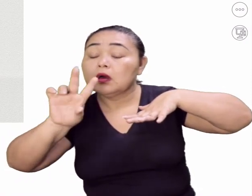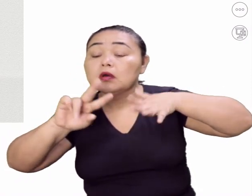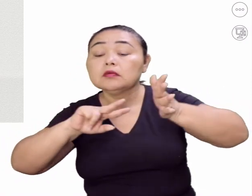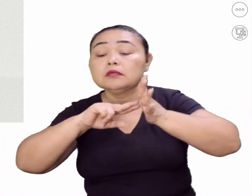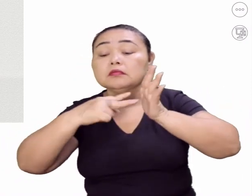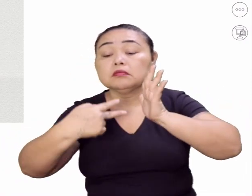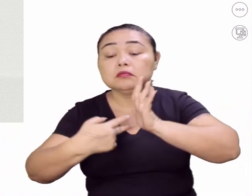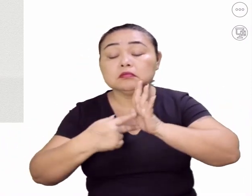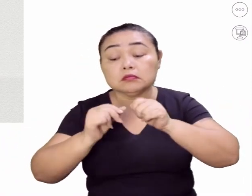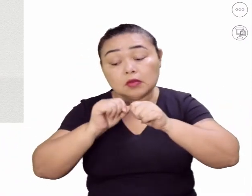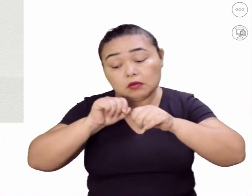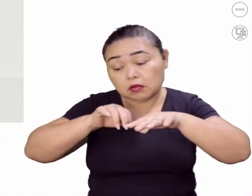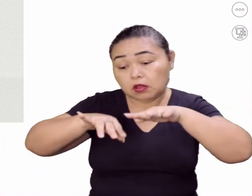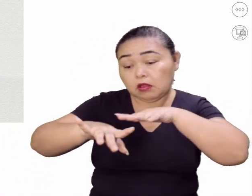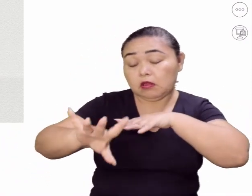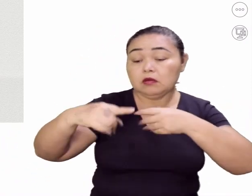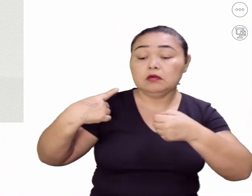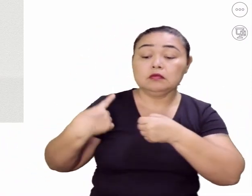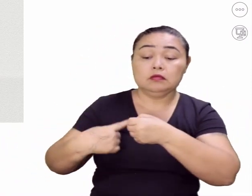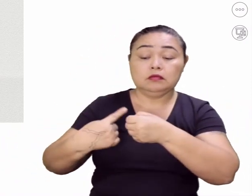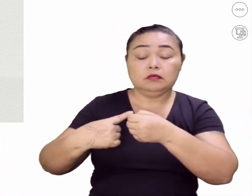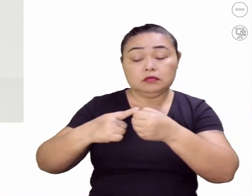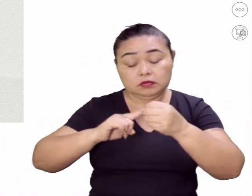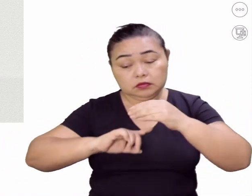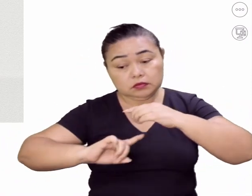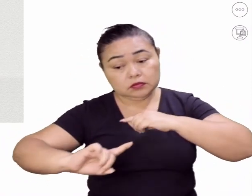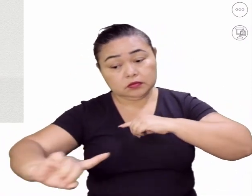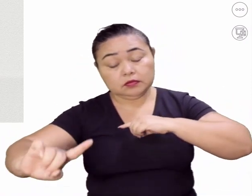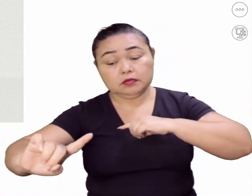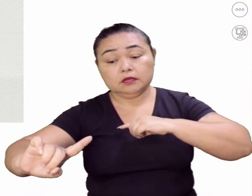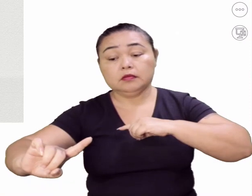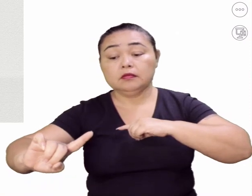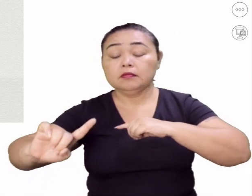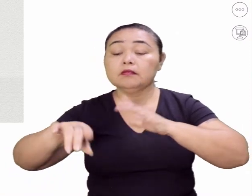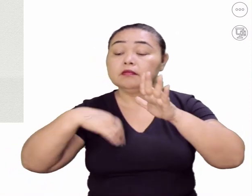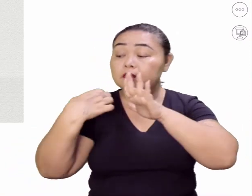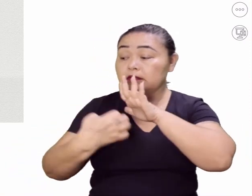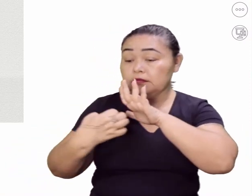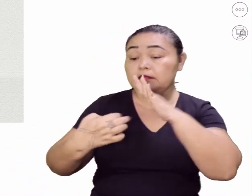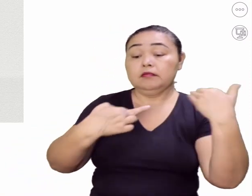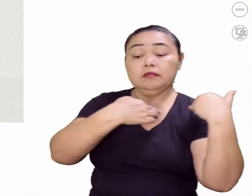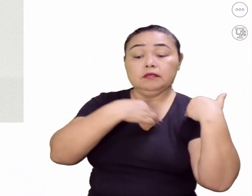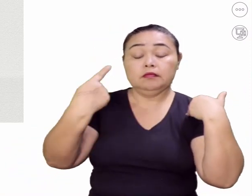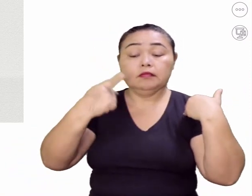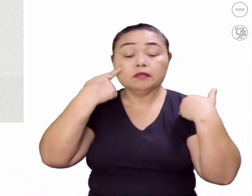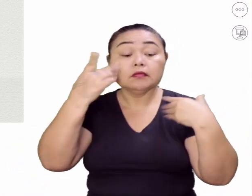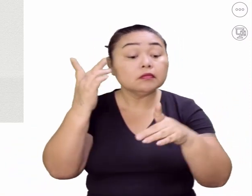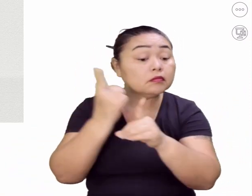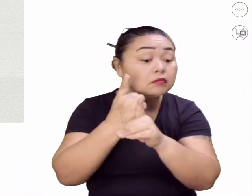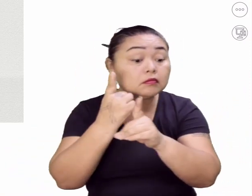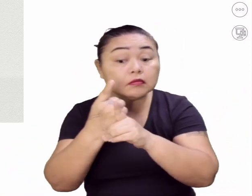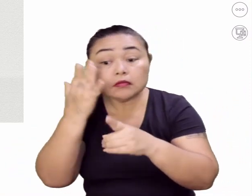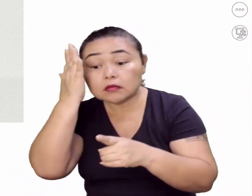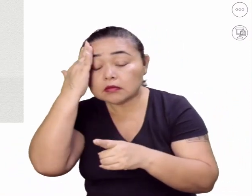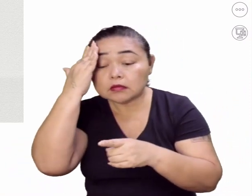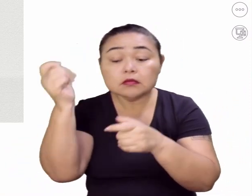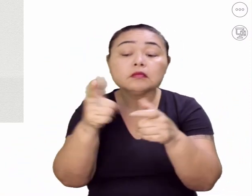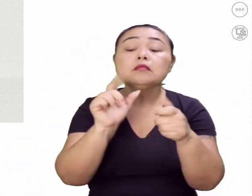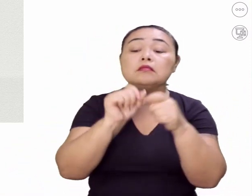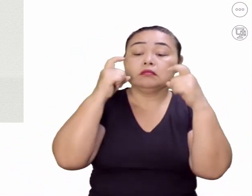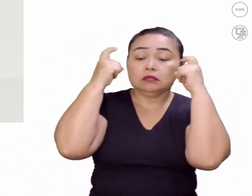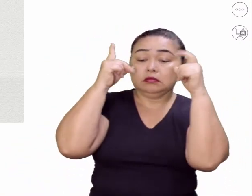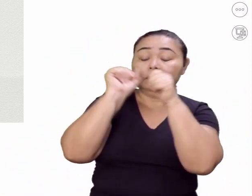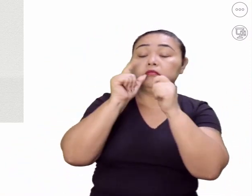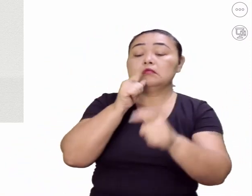representa que está tendo um vazamento lá no interior. E aí vai entrar depois a empresa local responsável pela água para identificar. Então, olha só, a preocupação